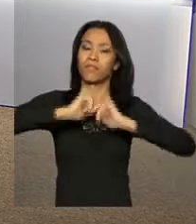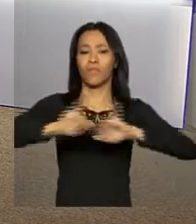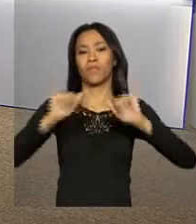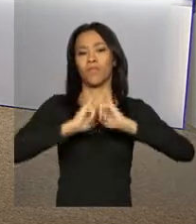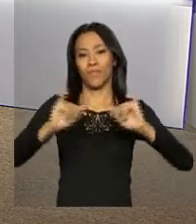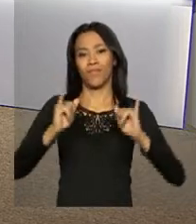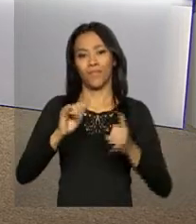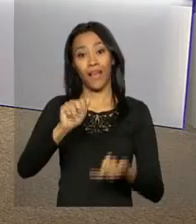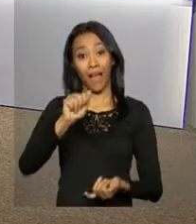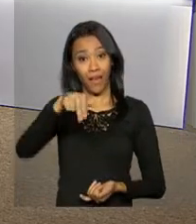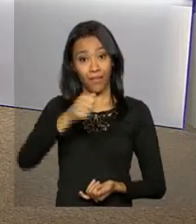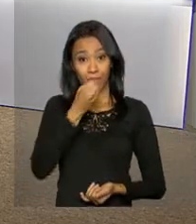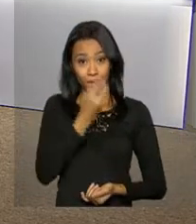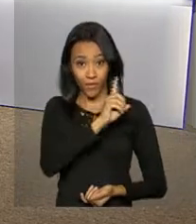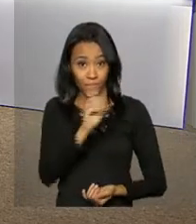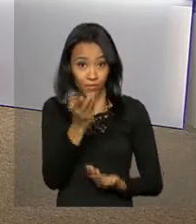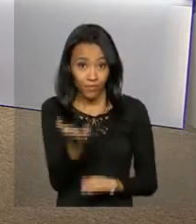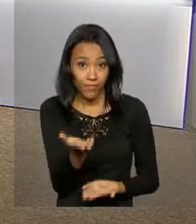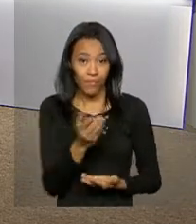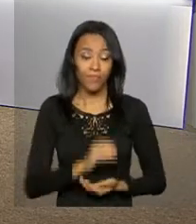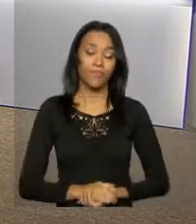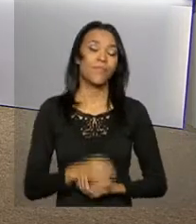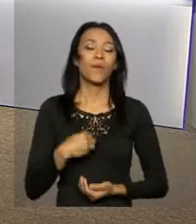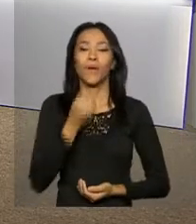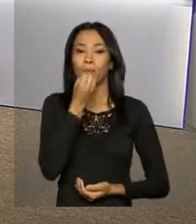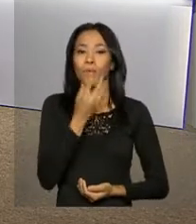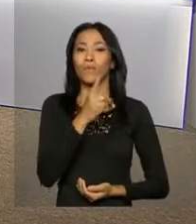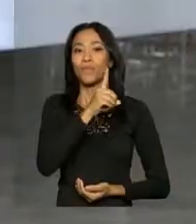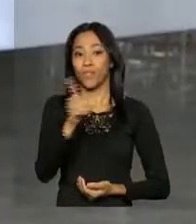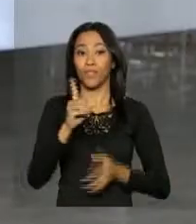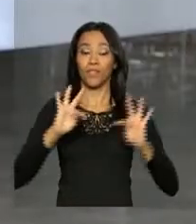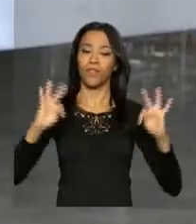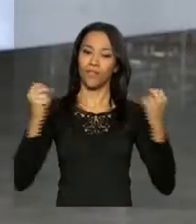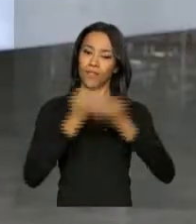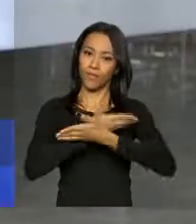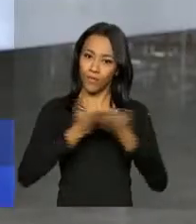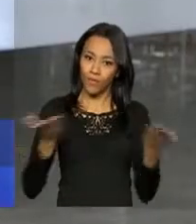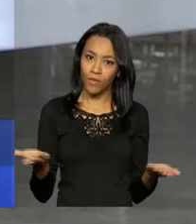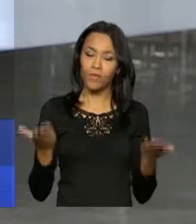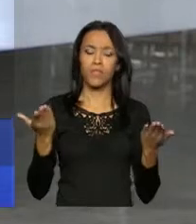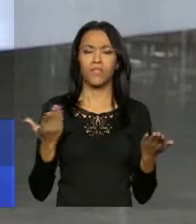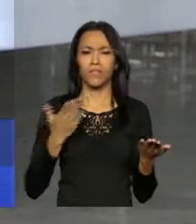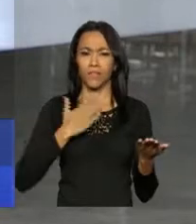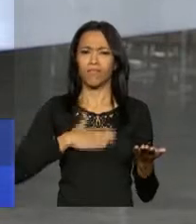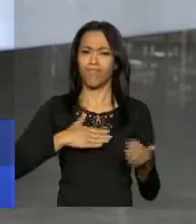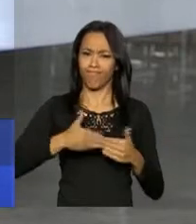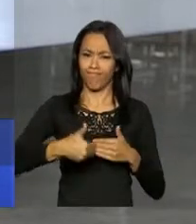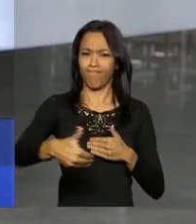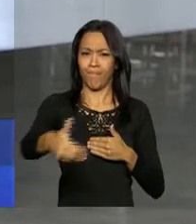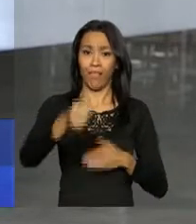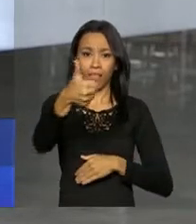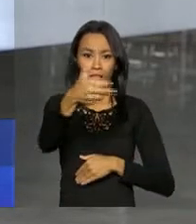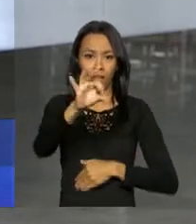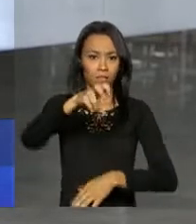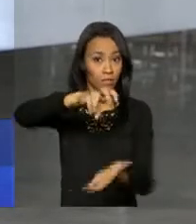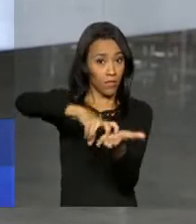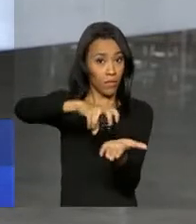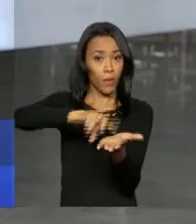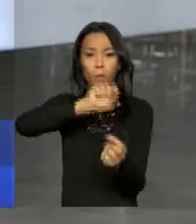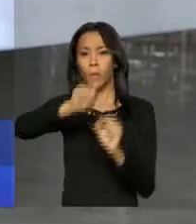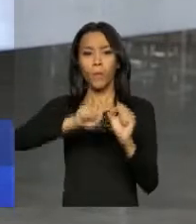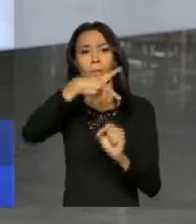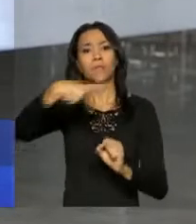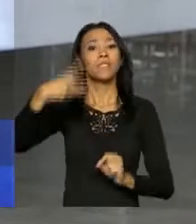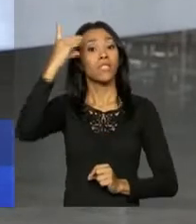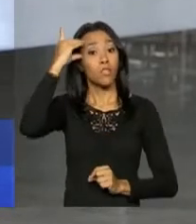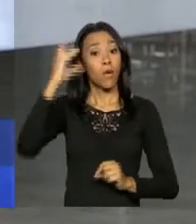informações ana bom dia bom dia pra você jaime bom dia a todos bom logo mais às dez e meia da manhã a presidenta dilma